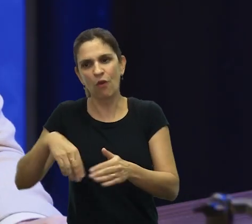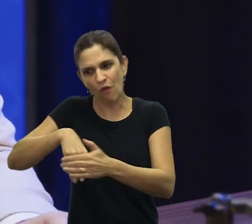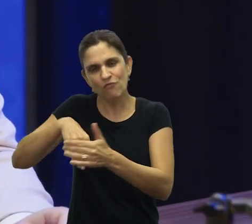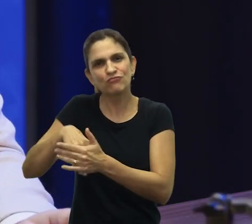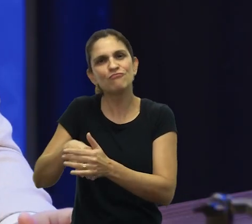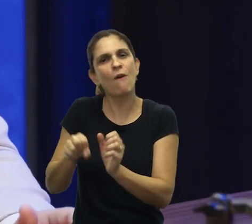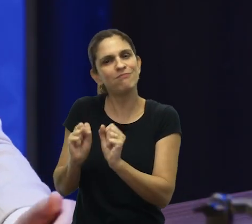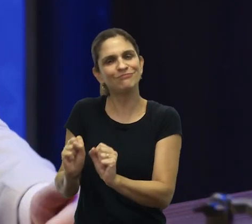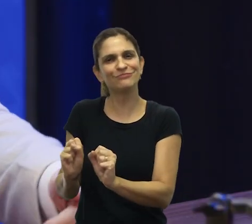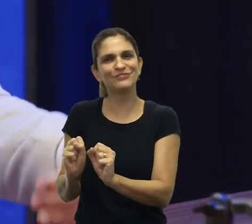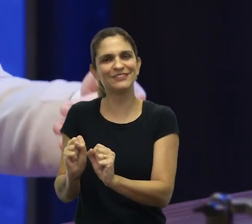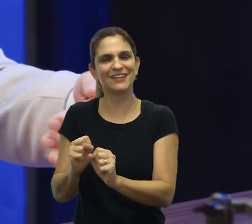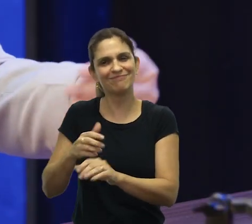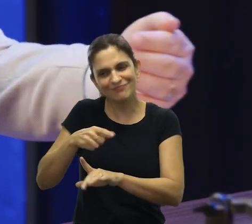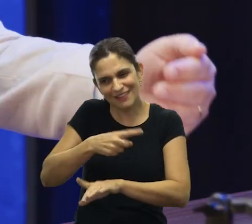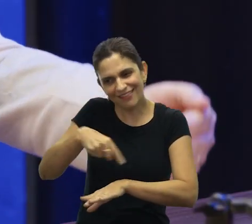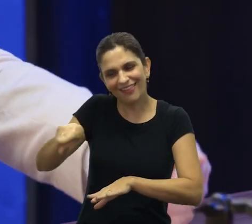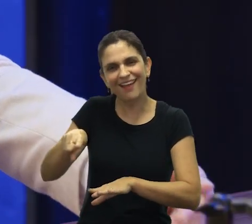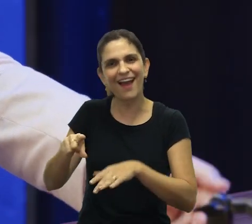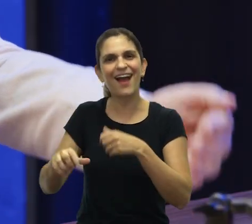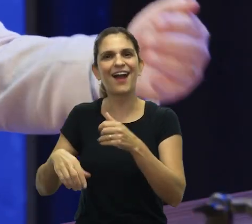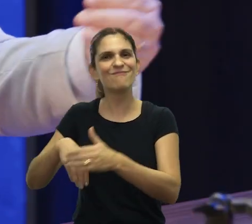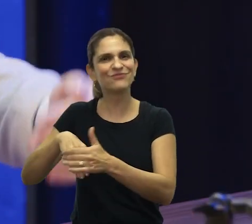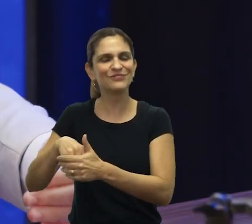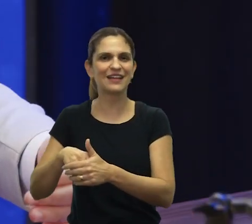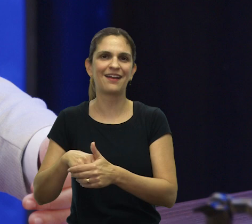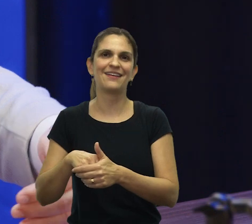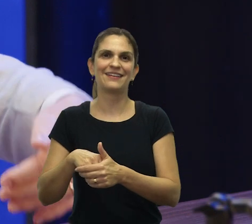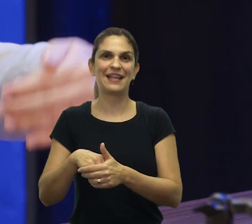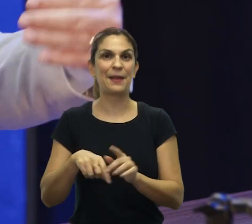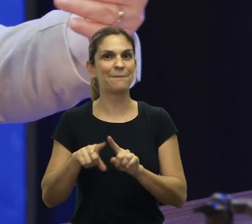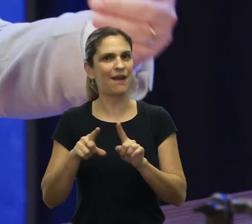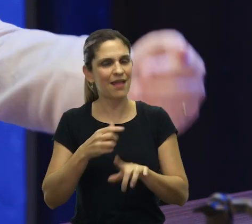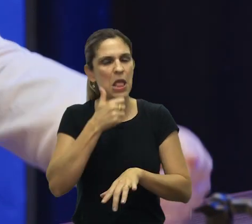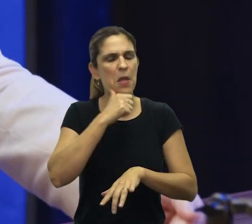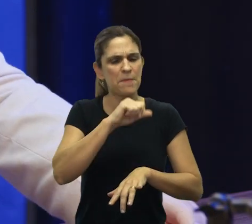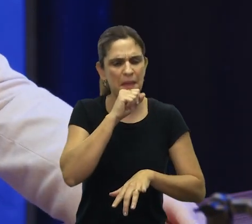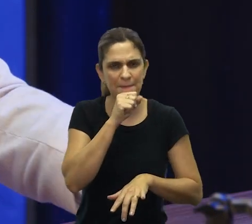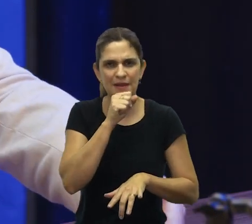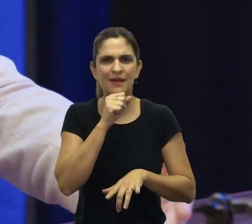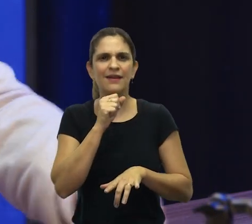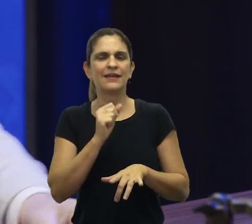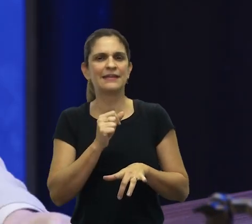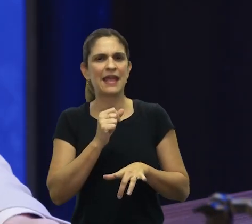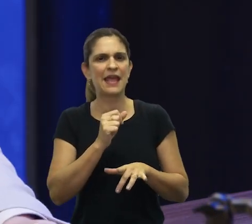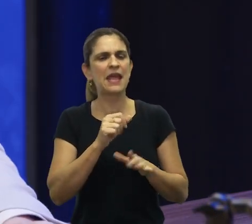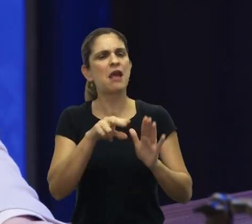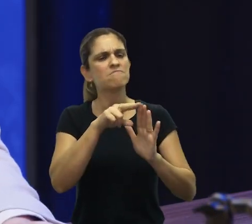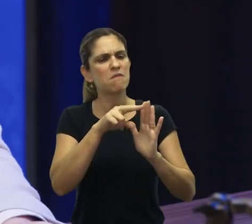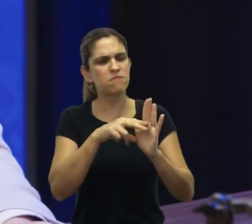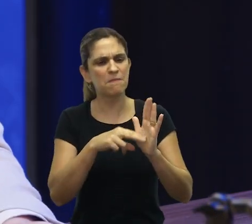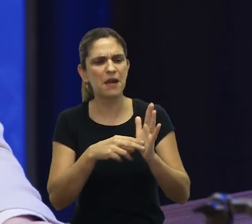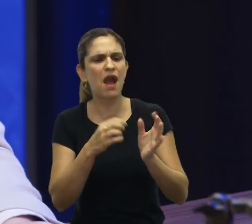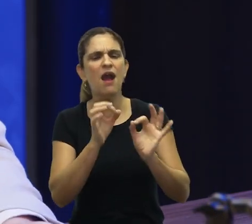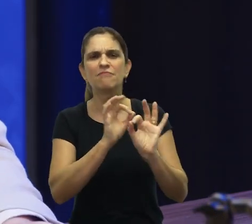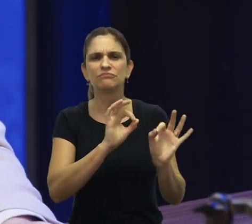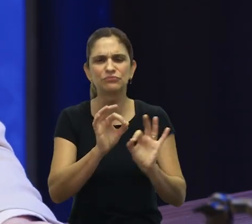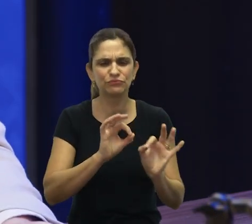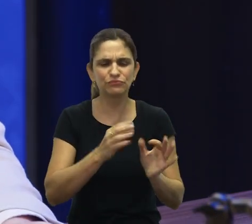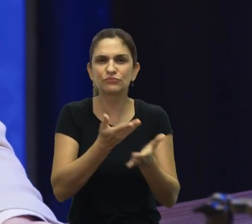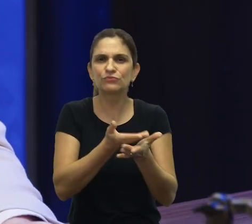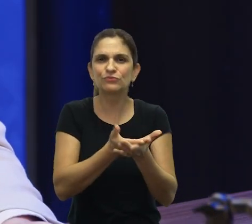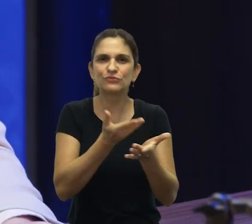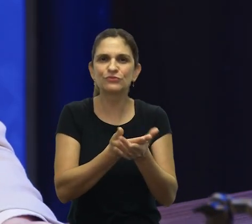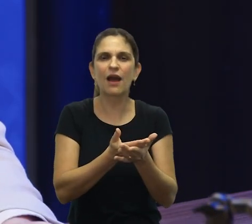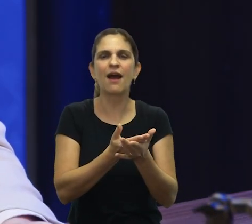que ter, não é só isso, ainda tinha que tomar, minha mãe tomava o ponto ainda, para saber se está sabendo. E se tivesse fraco, no outro